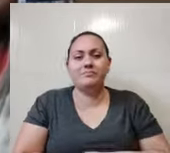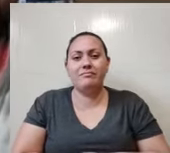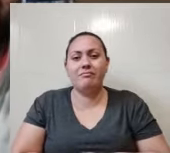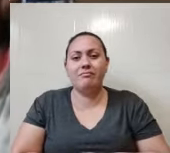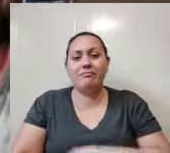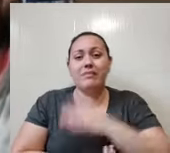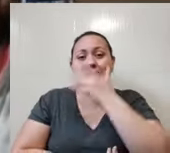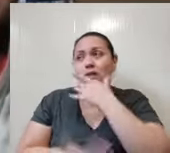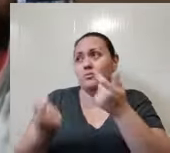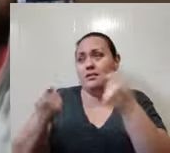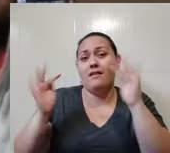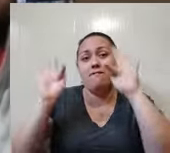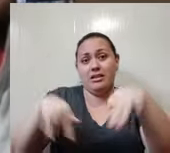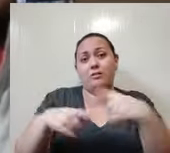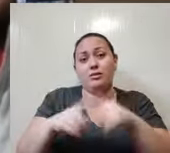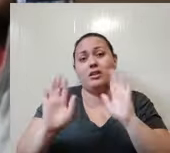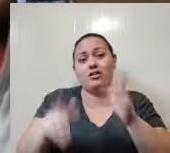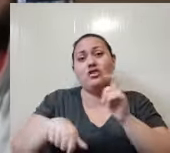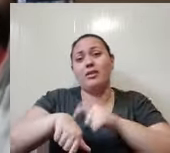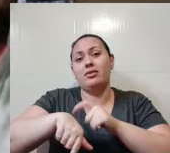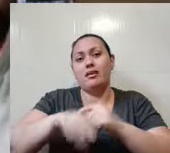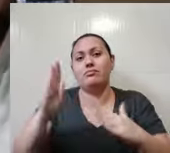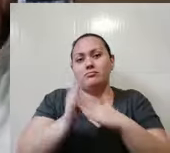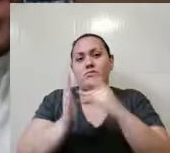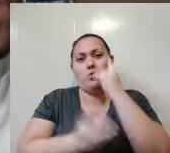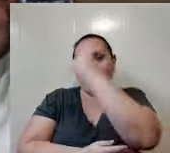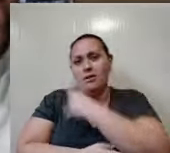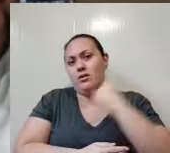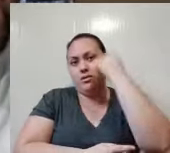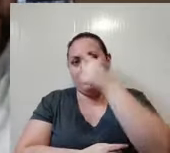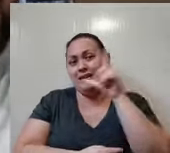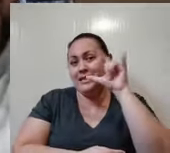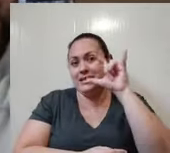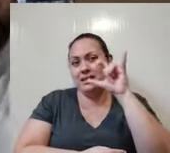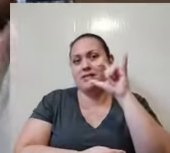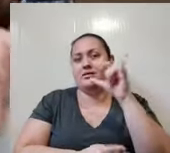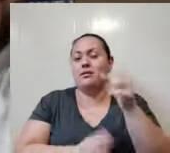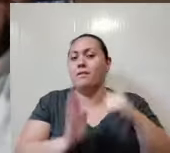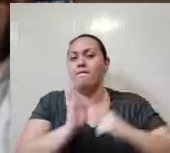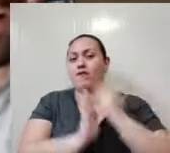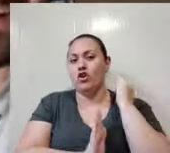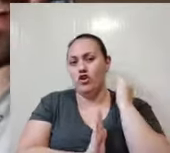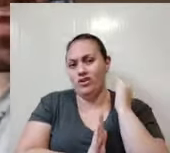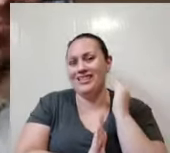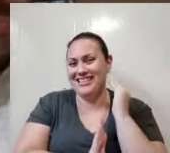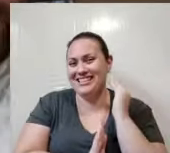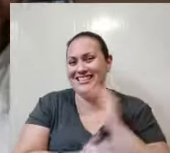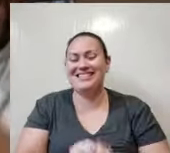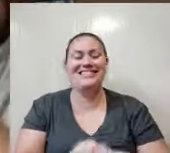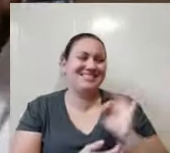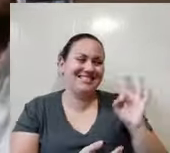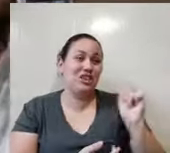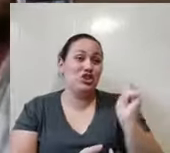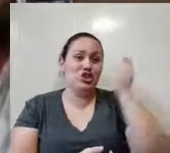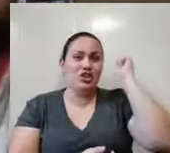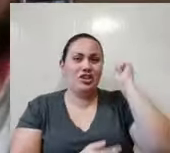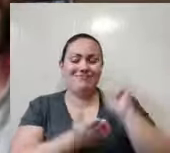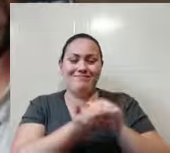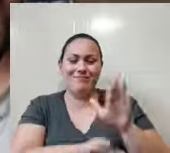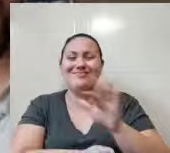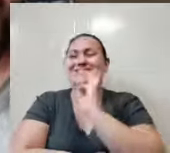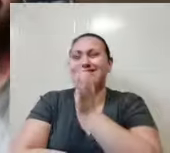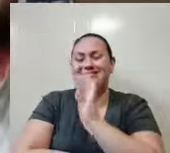gente. Acho que sim. Acho que a gente tem que finalizar porque tá acabando a nossa 1 hora, né? E daqui a pouco o Instagram vai nos dar